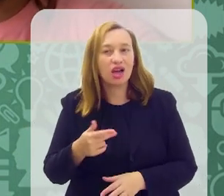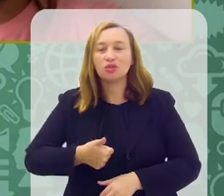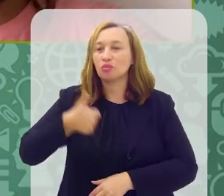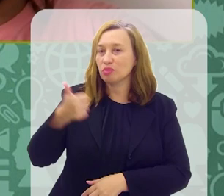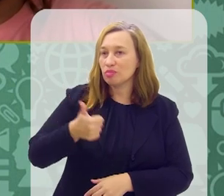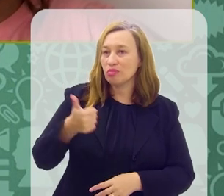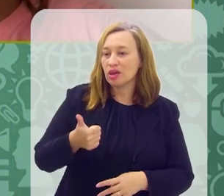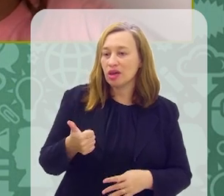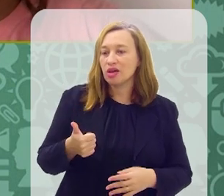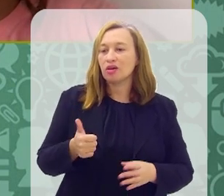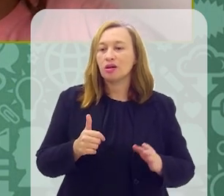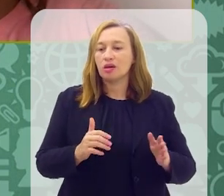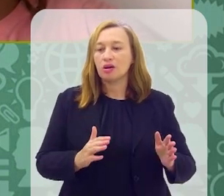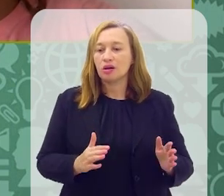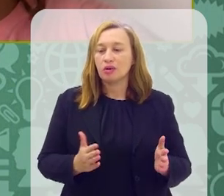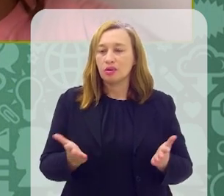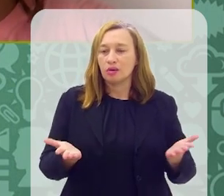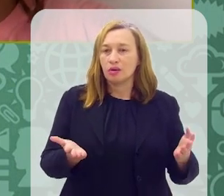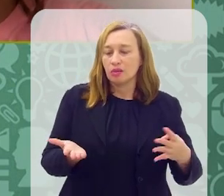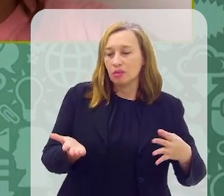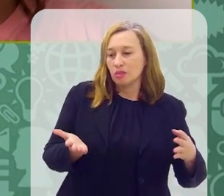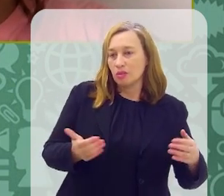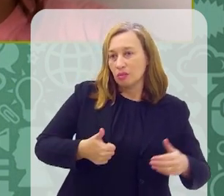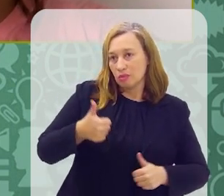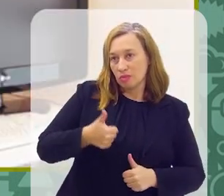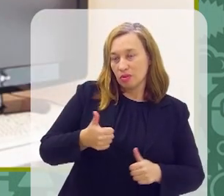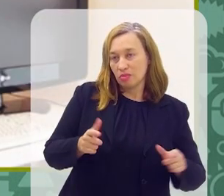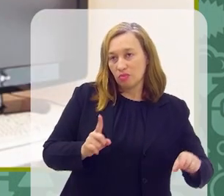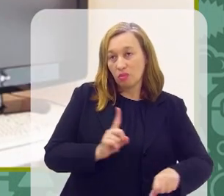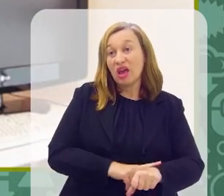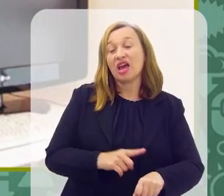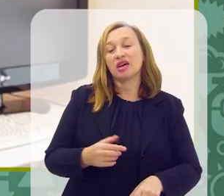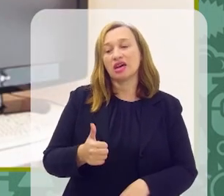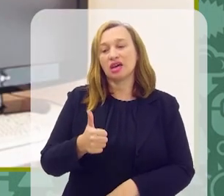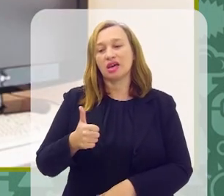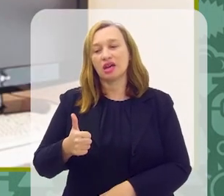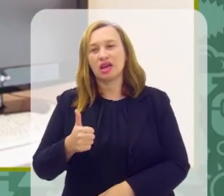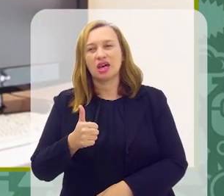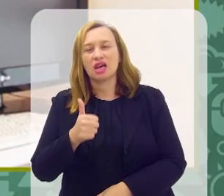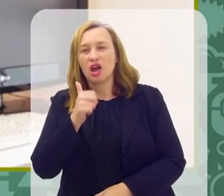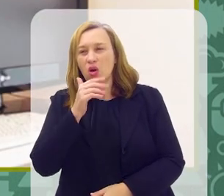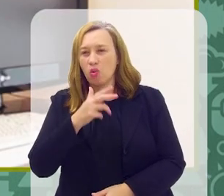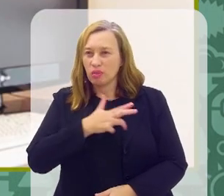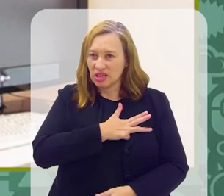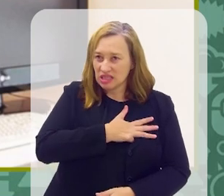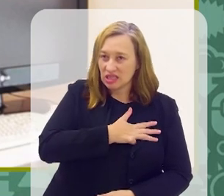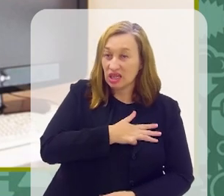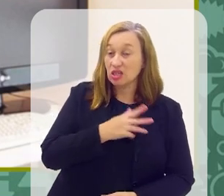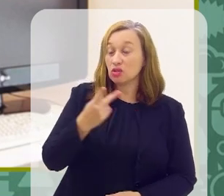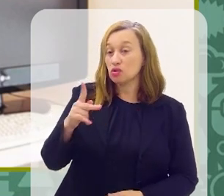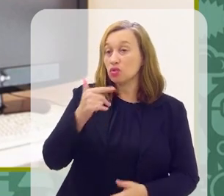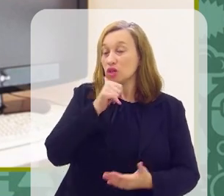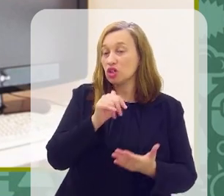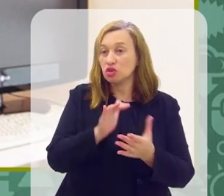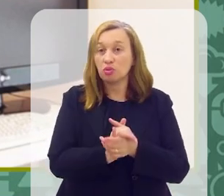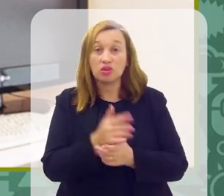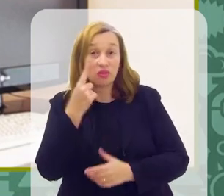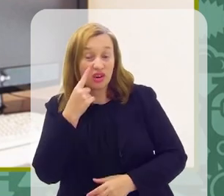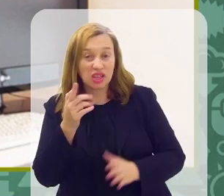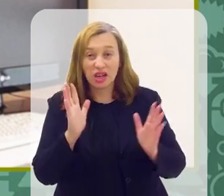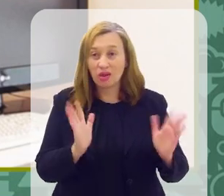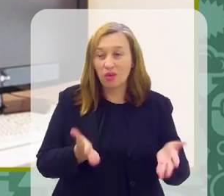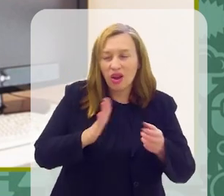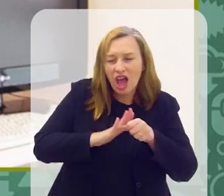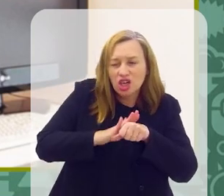vamos falar ainda no primeiro bloco, porque vai que a nossa primeira-dama, nosso presidente estão assistindo a gente agora,